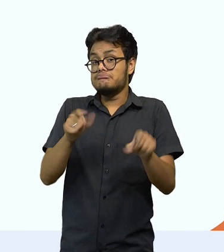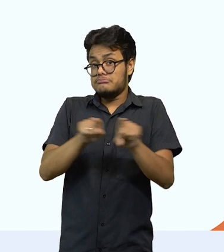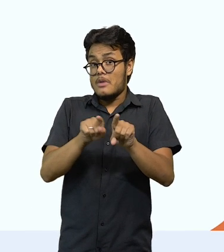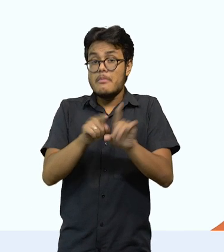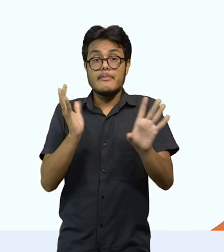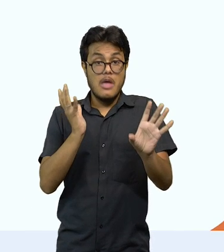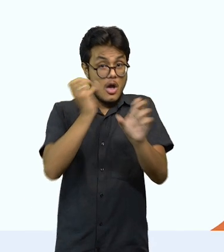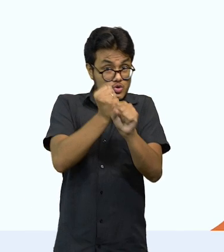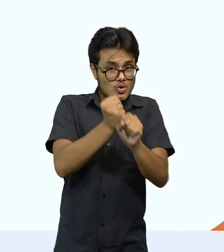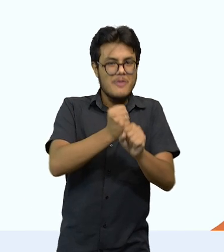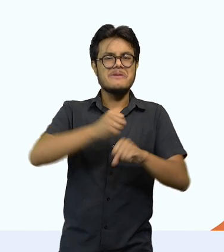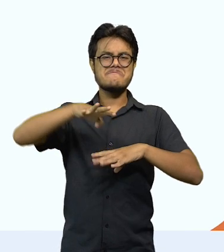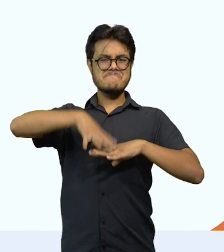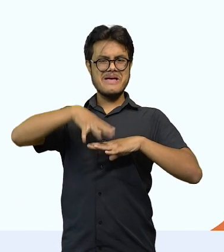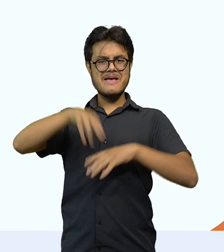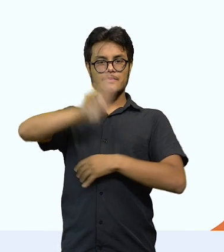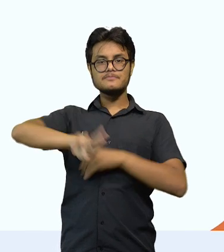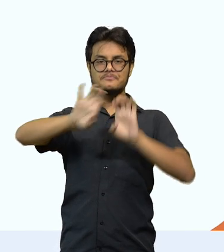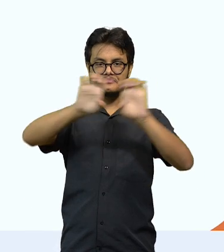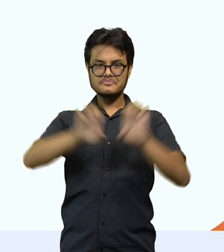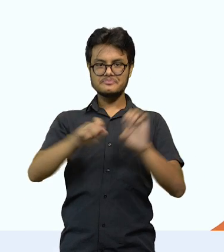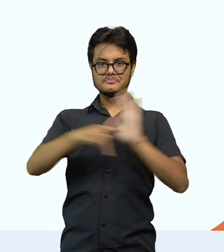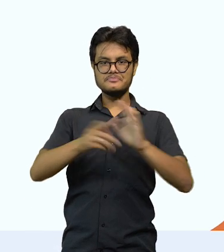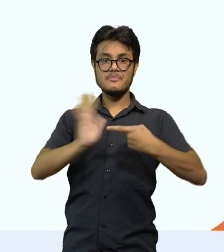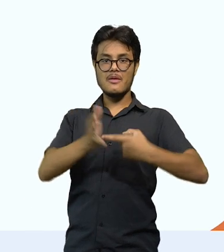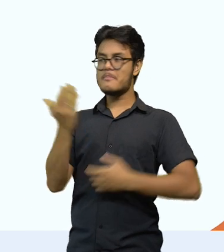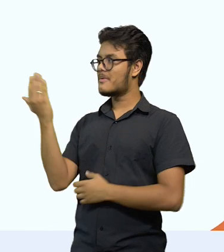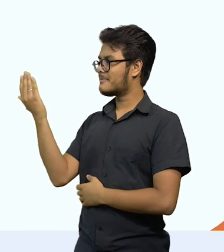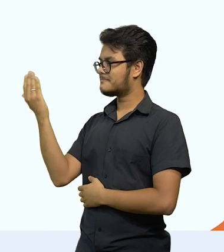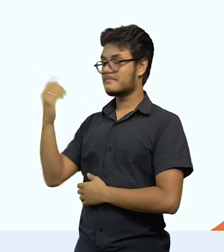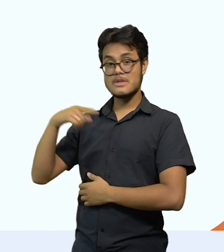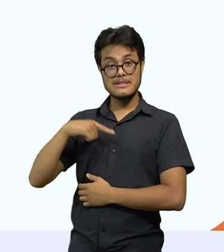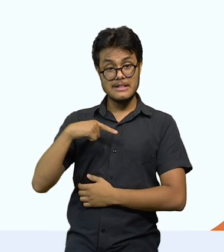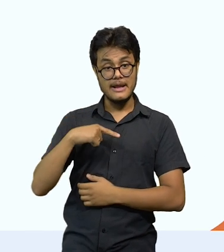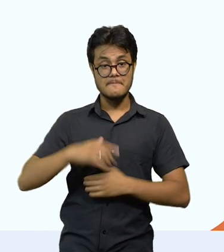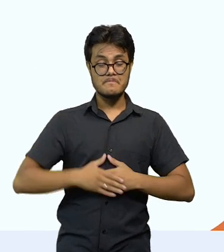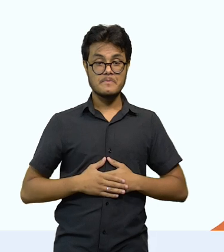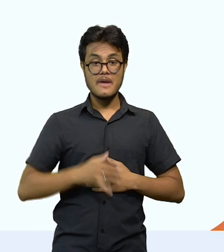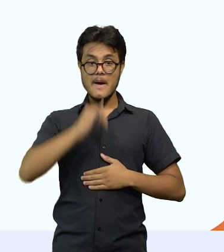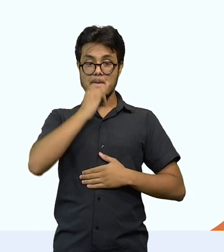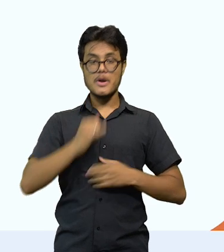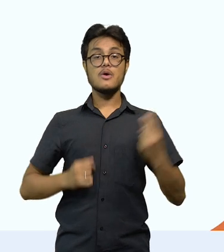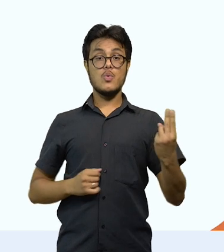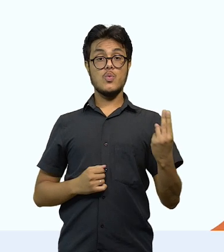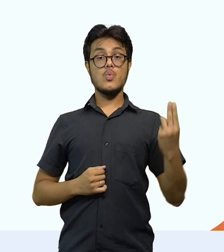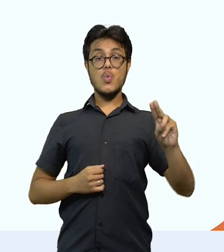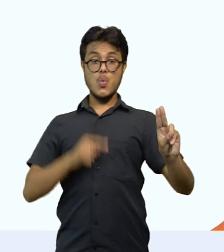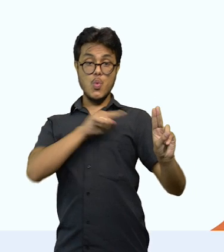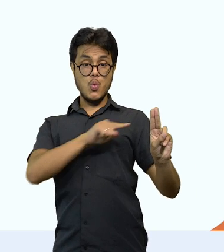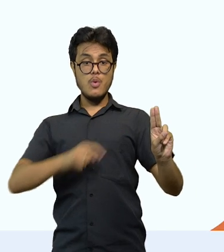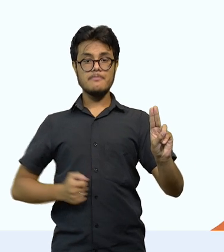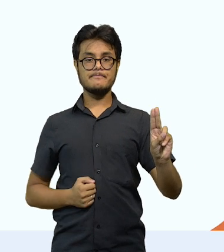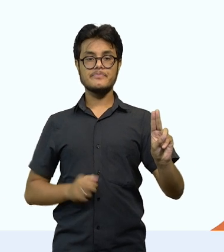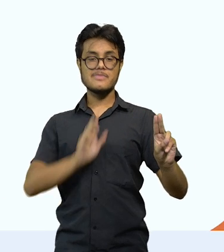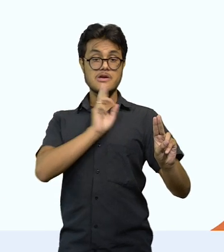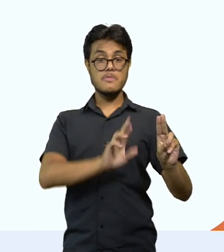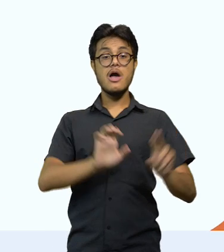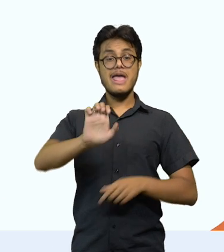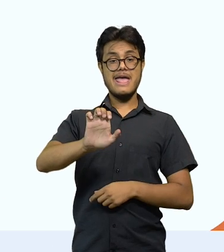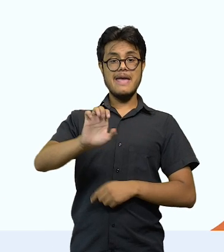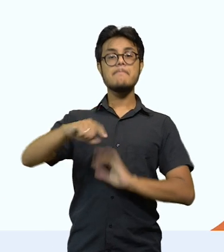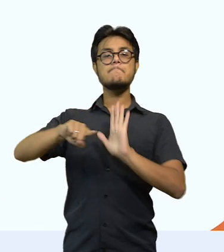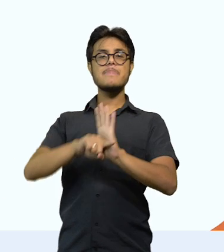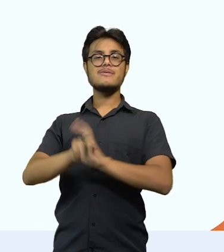isso através da equação do gerador. A equação do gerador me dá uma relação de modo que eu saiba qual a energia que eu